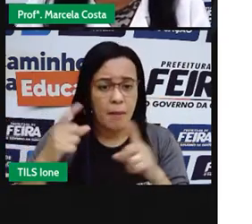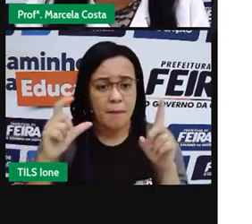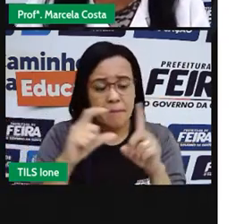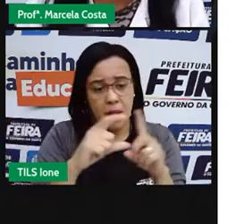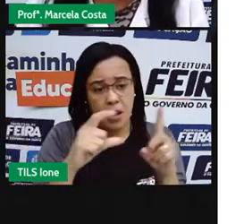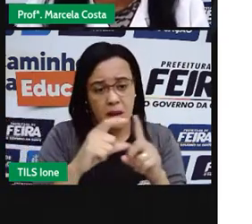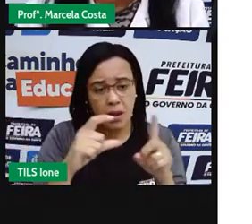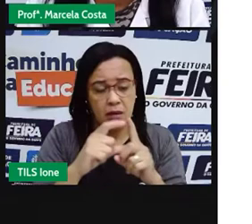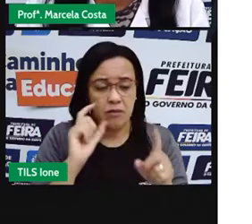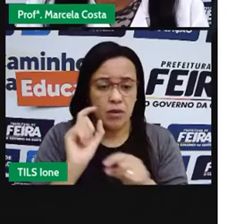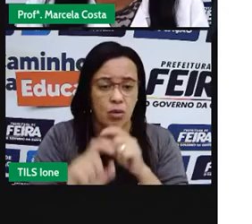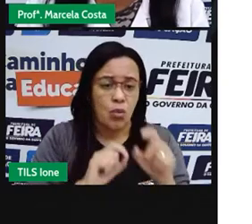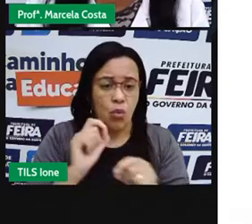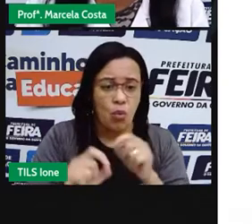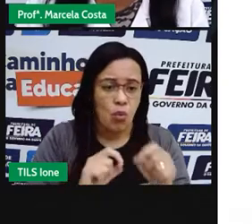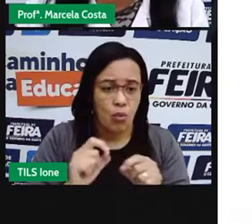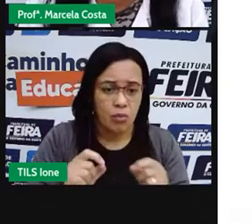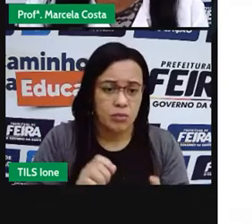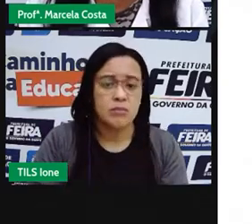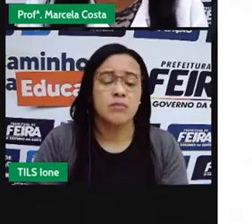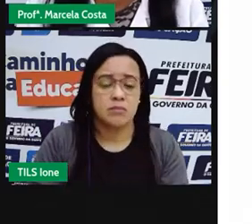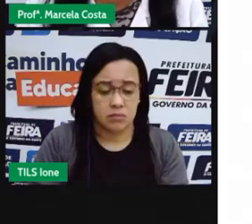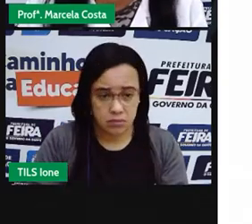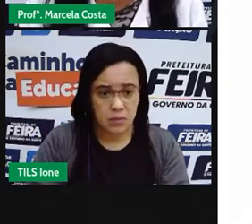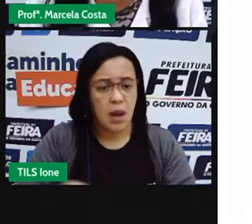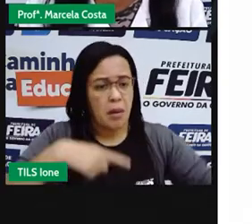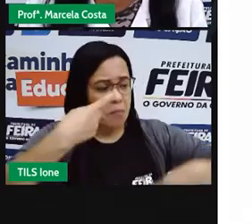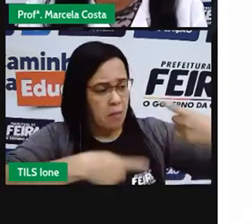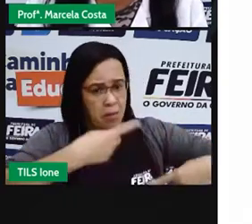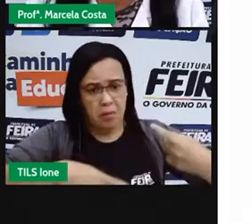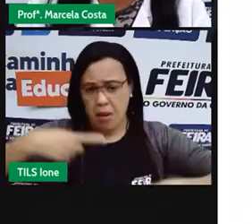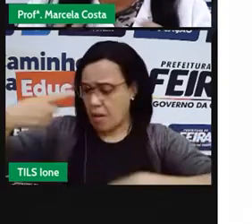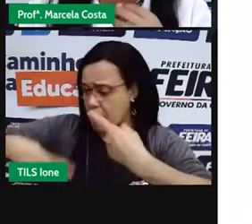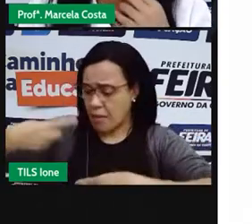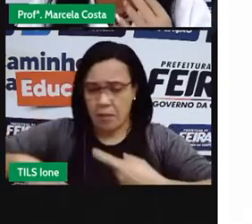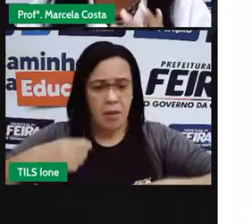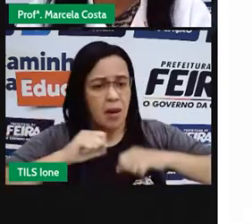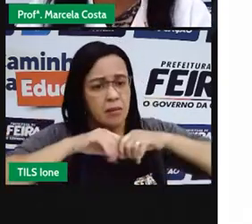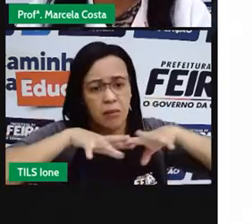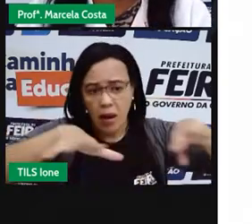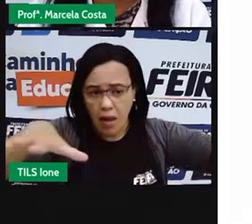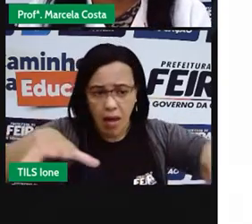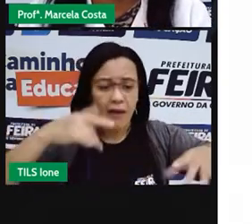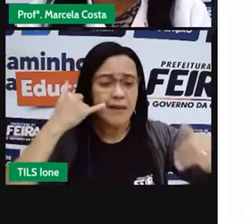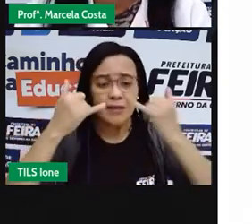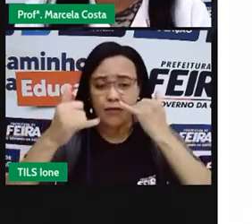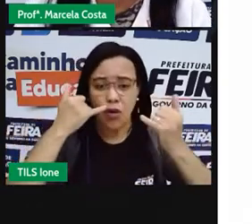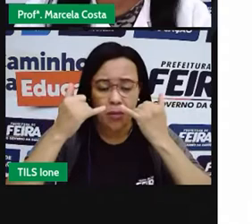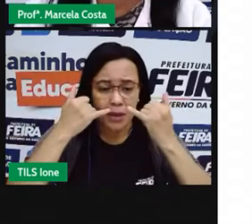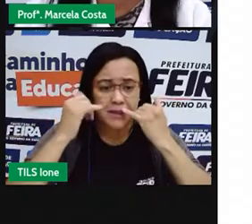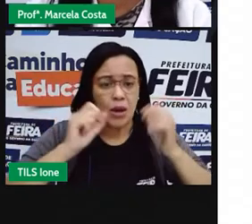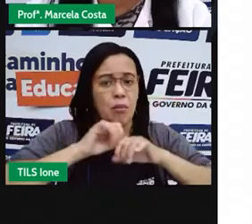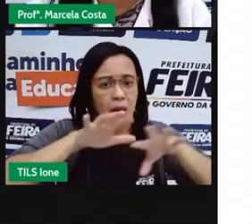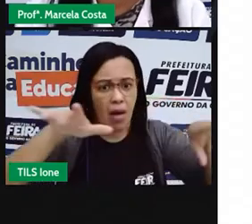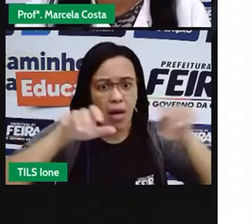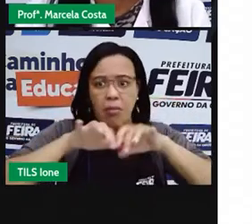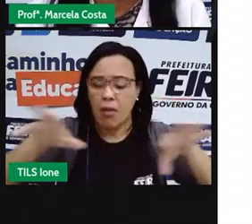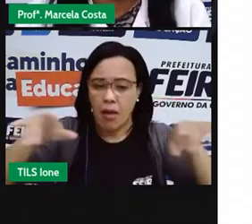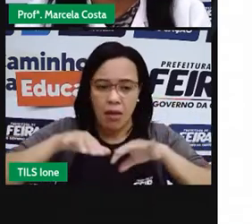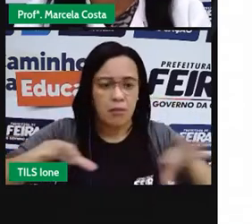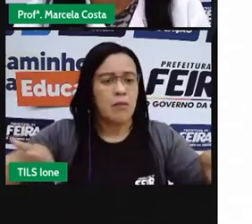está sendo muito discutida entre as pessoas, formando muito comum falar sobre